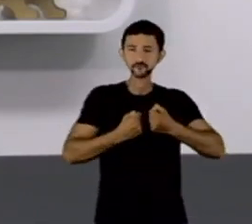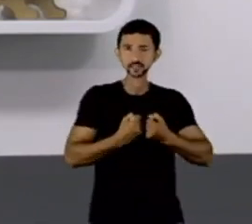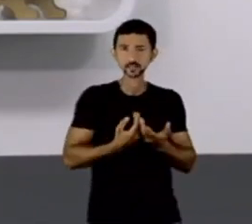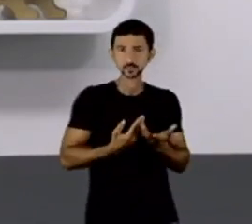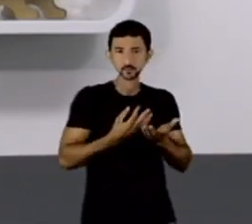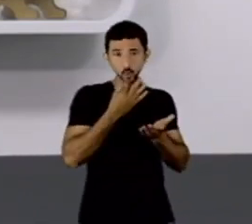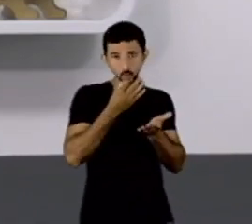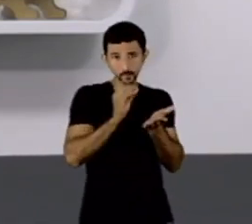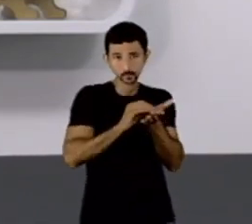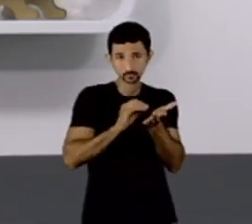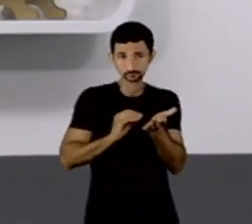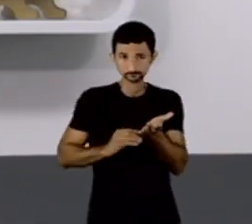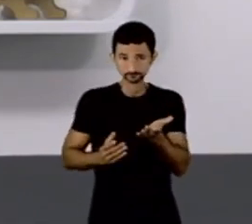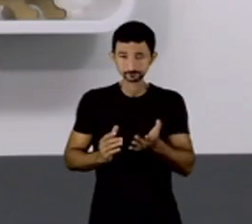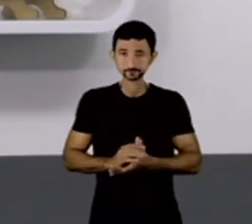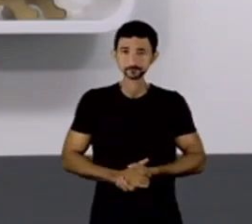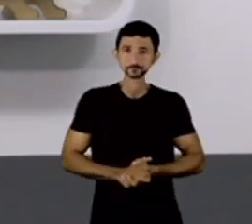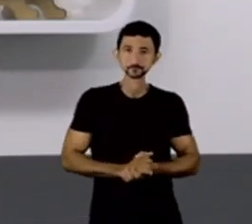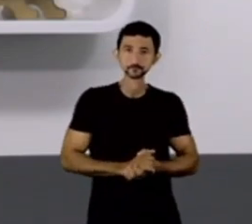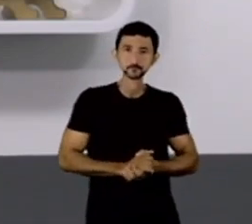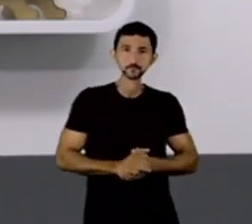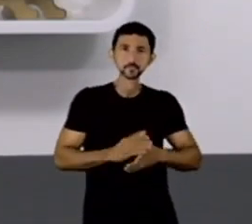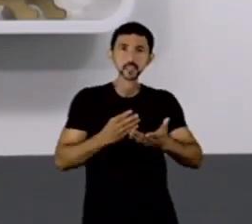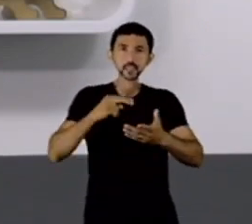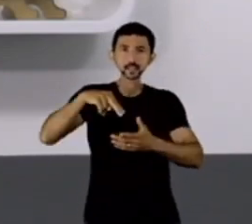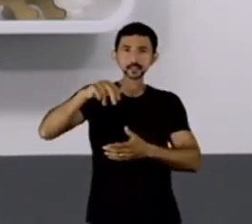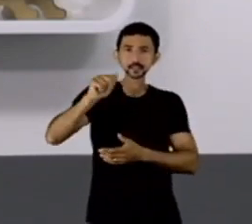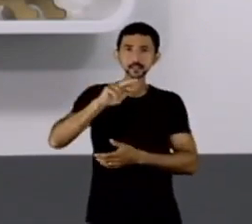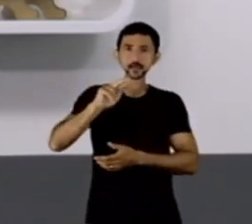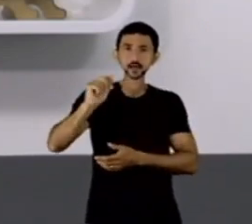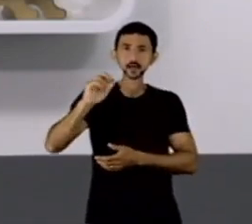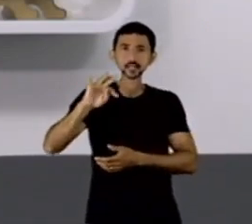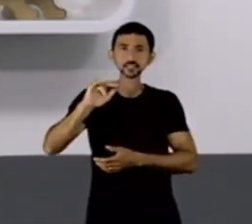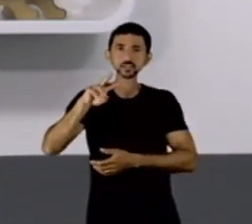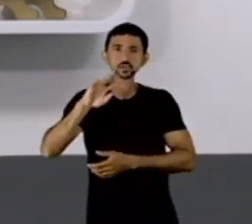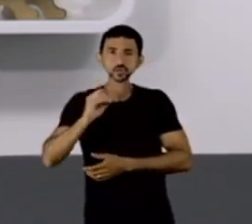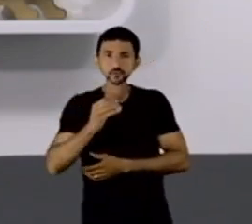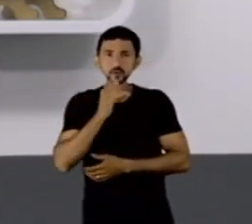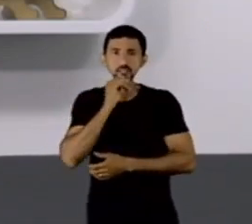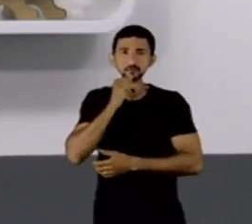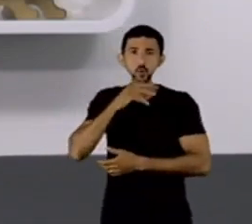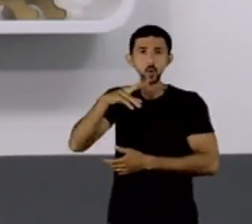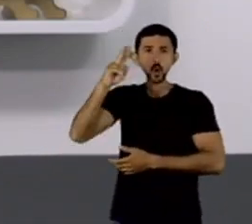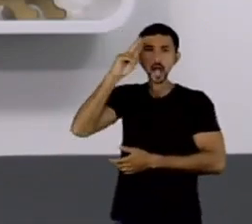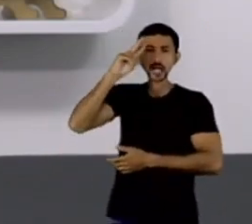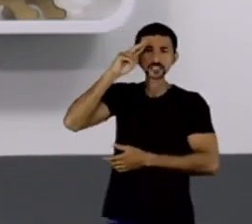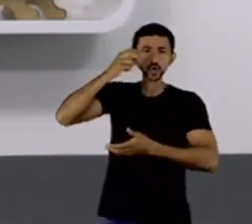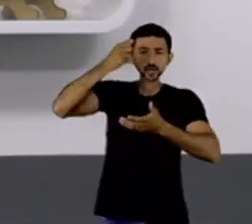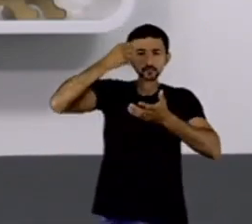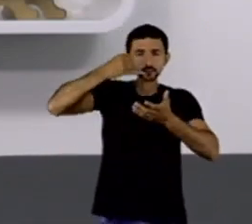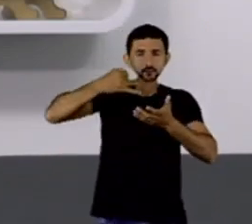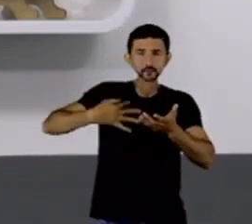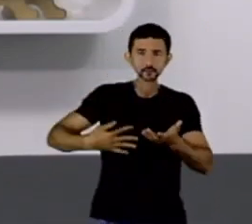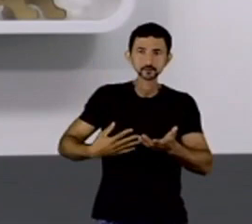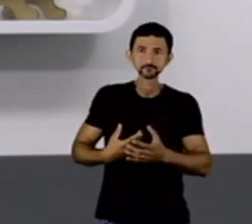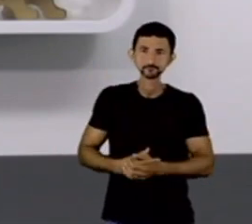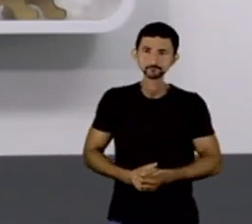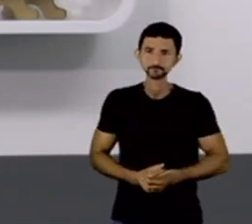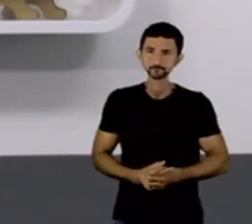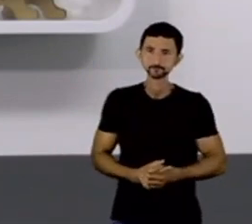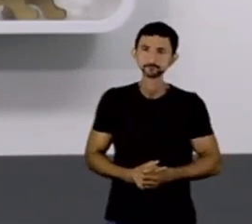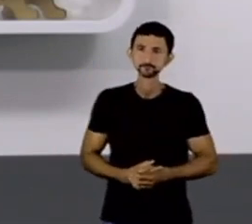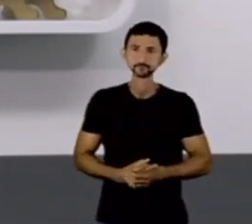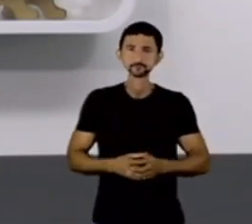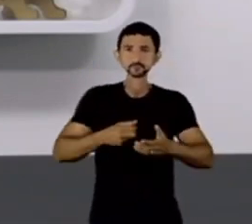de argumentos. O texto narrativo é o texto em que eu tenho uma história sendo contada. Vamos só lembrar dos outros rapidinho.